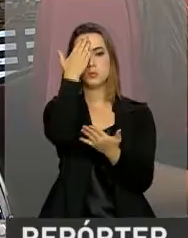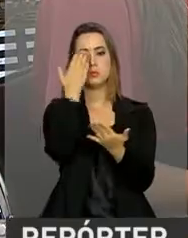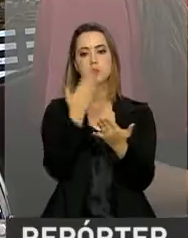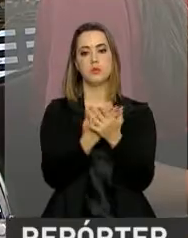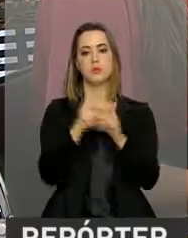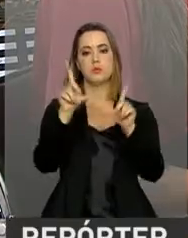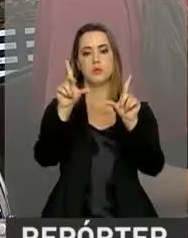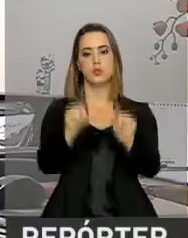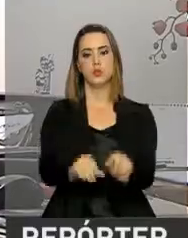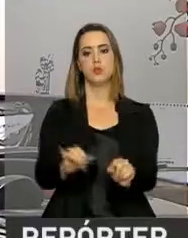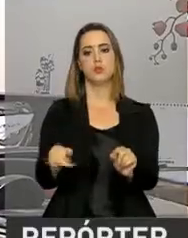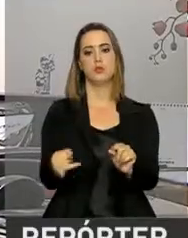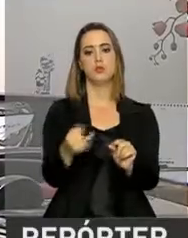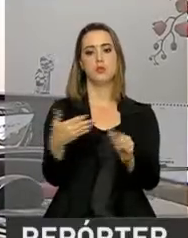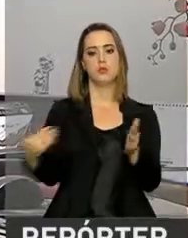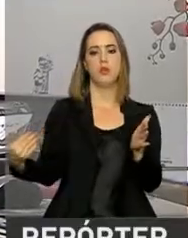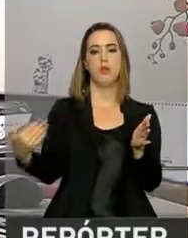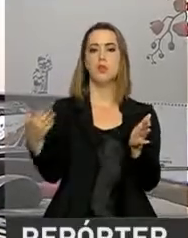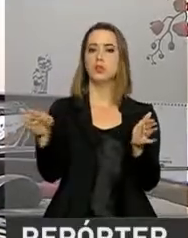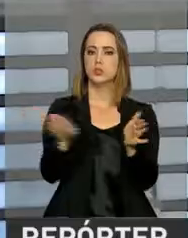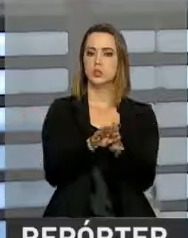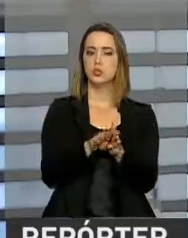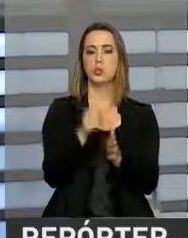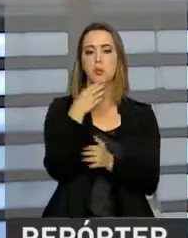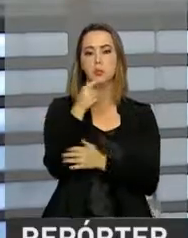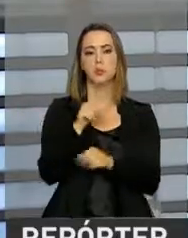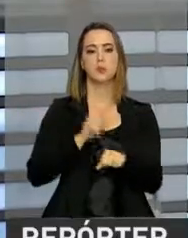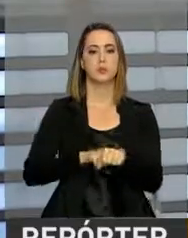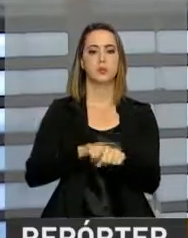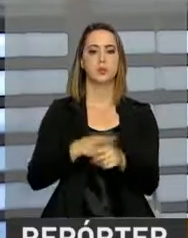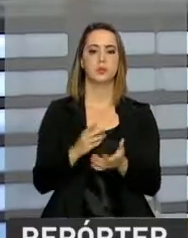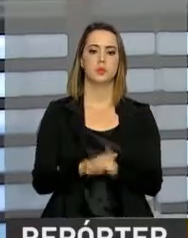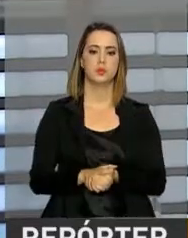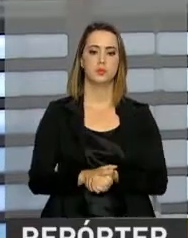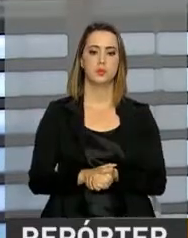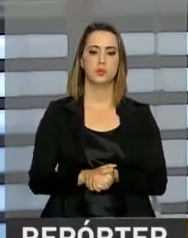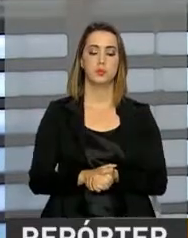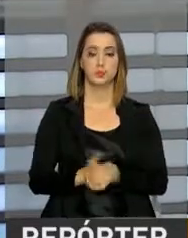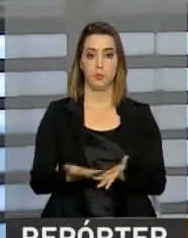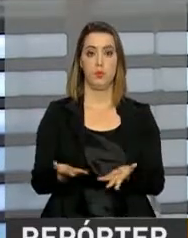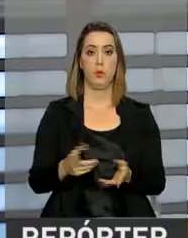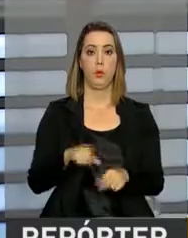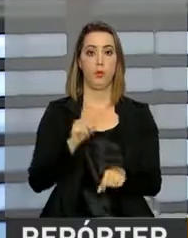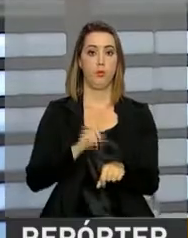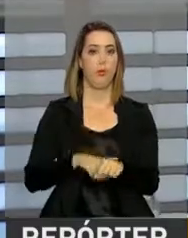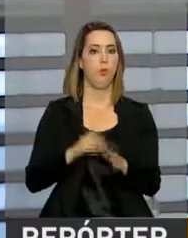que a queda de juros vem em um bom momento. Qualquer anúncio de redução de juros é